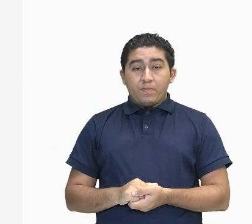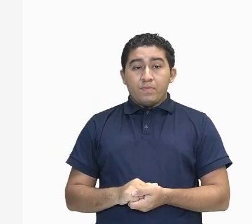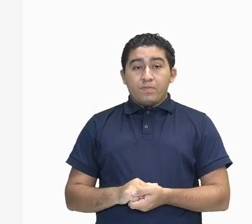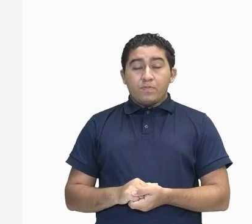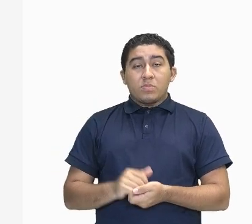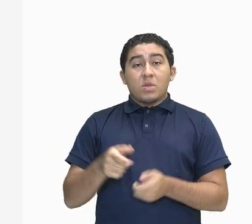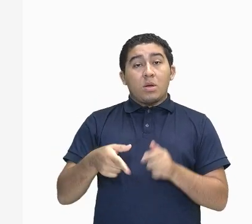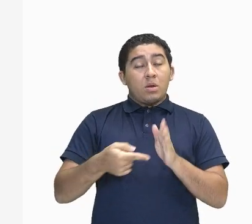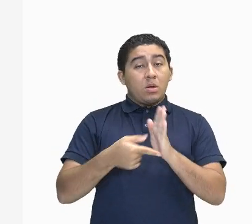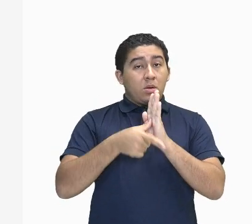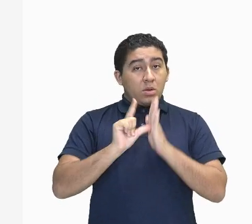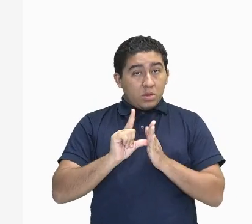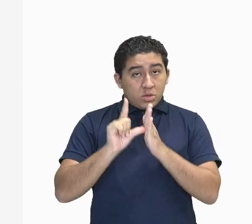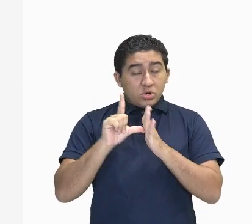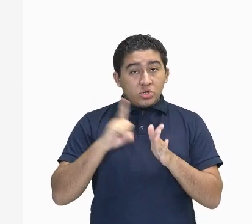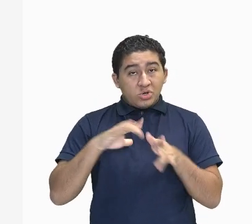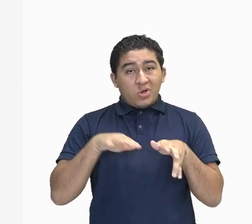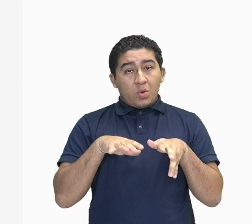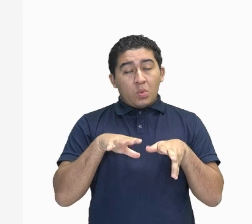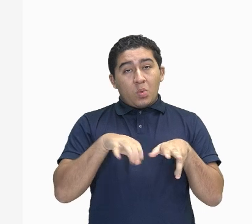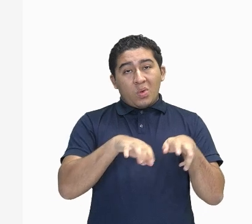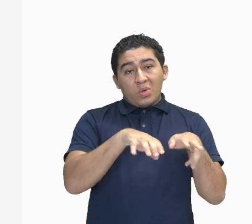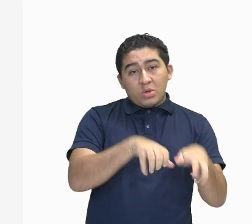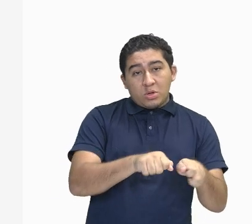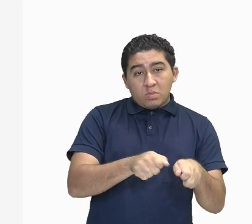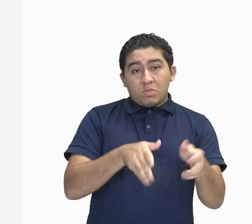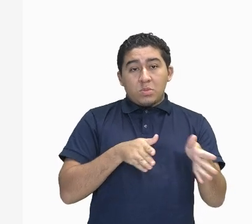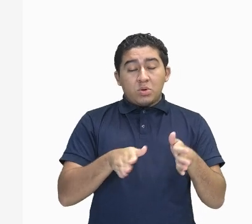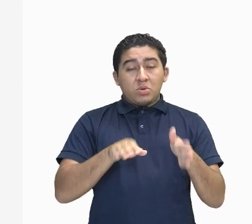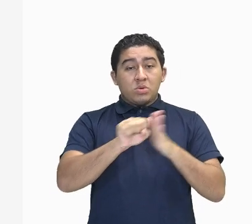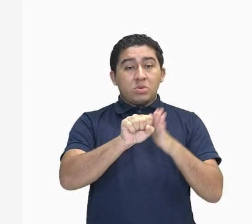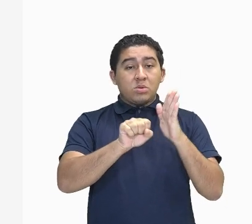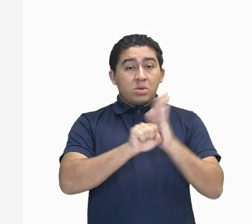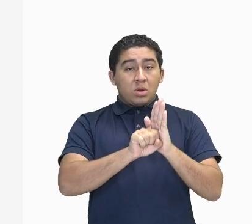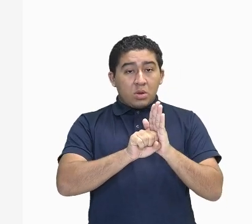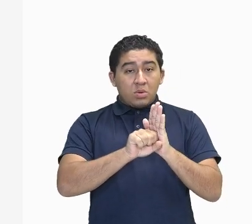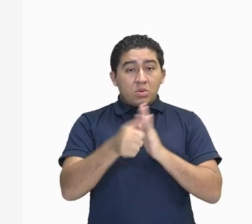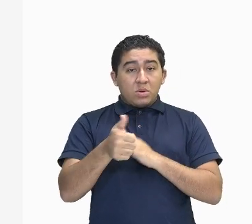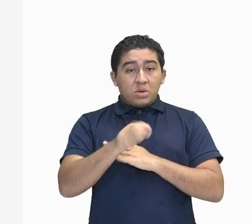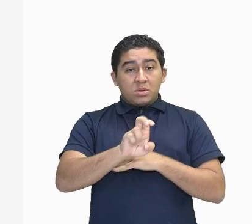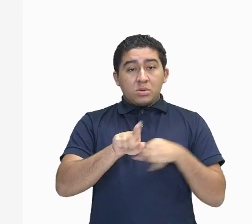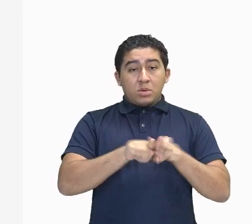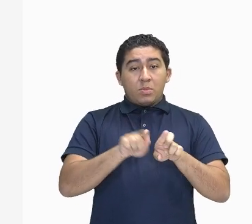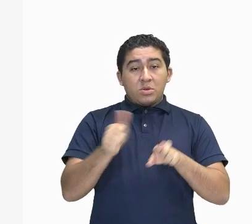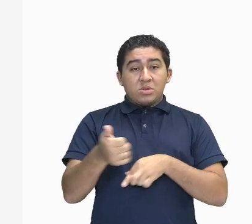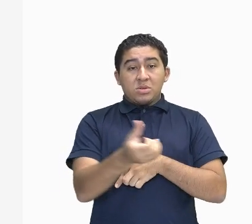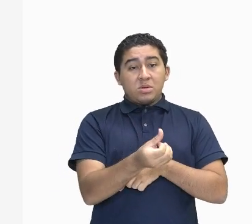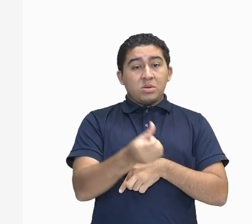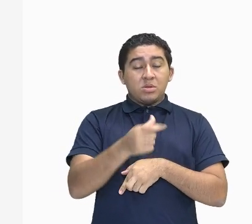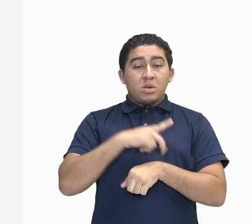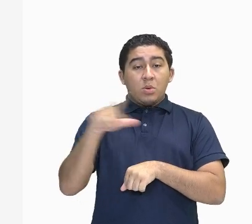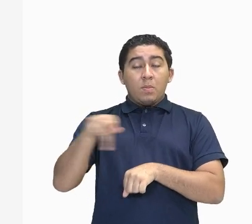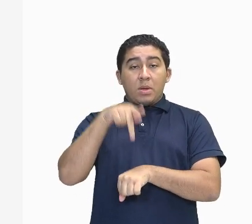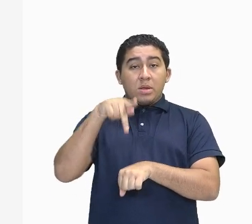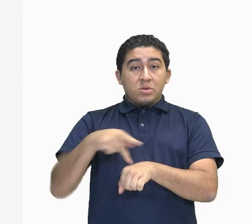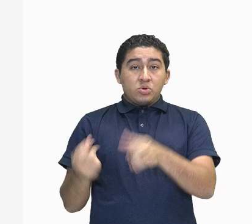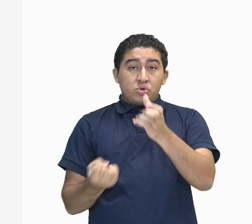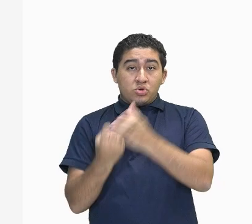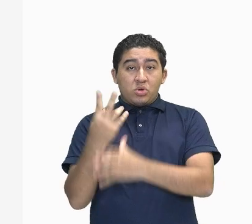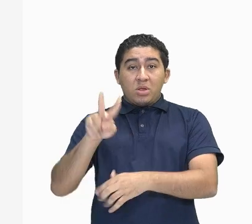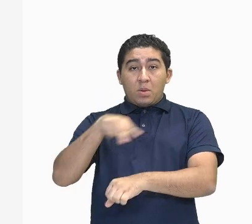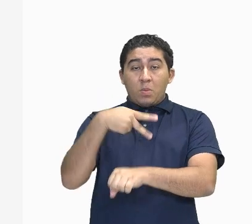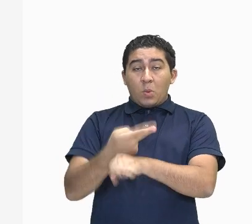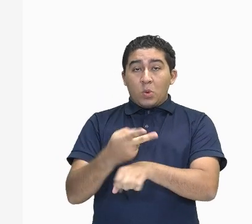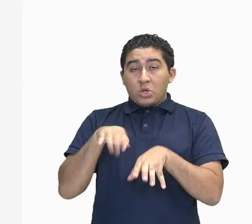XV e XVI, sendo posto aí em prática nas colônias dos países ali que acabaram surgindo posteriormente, as